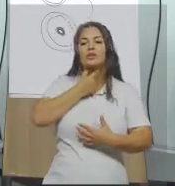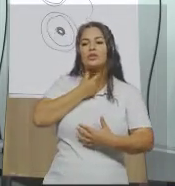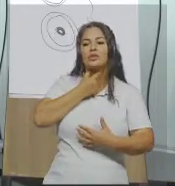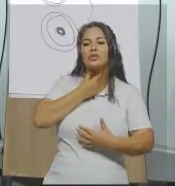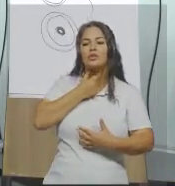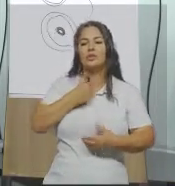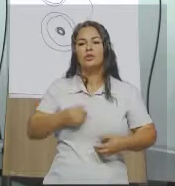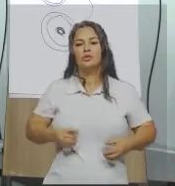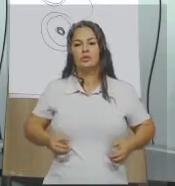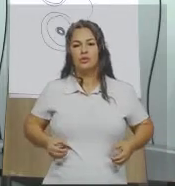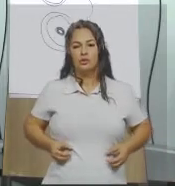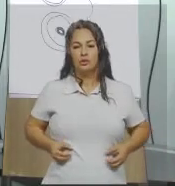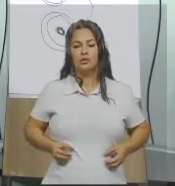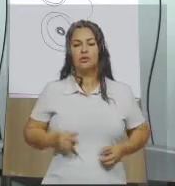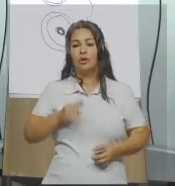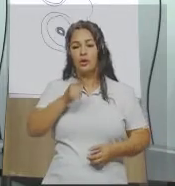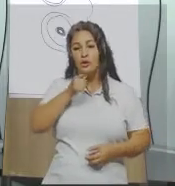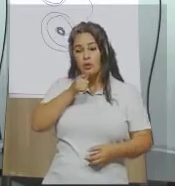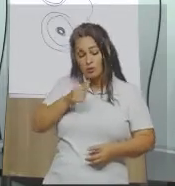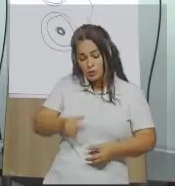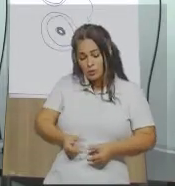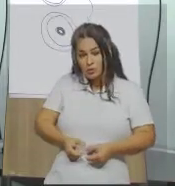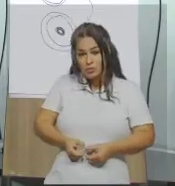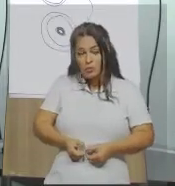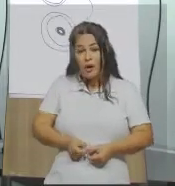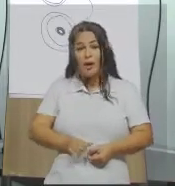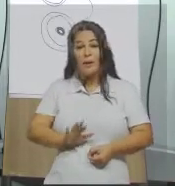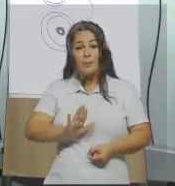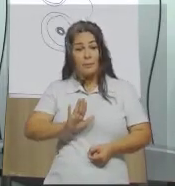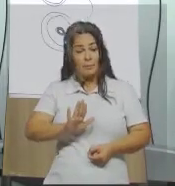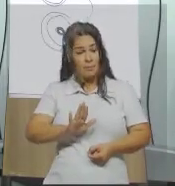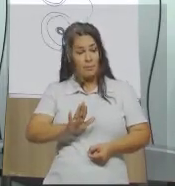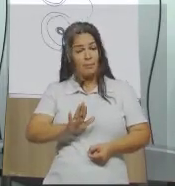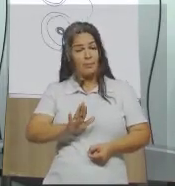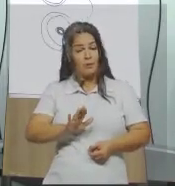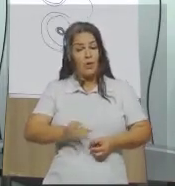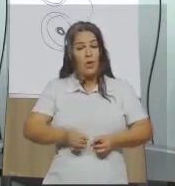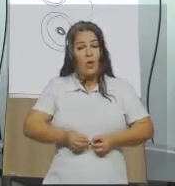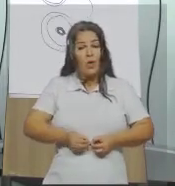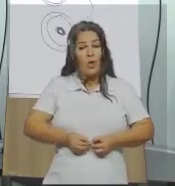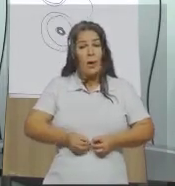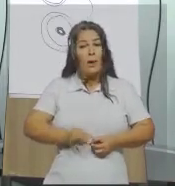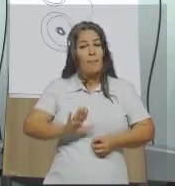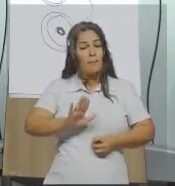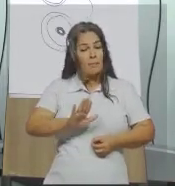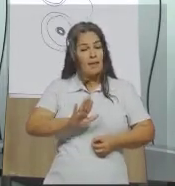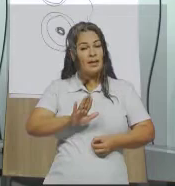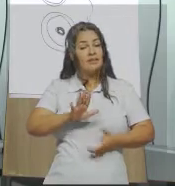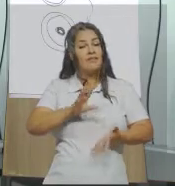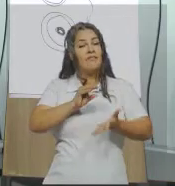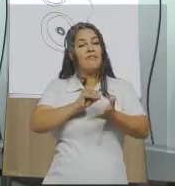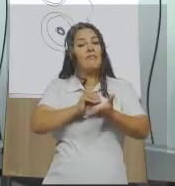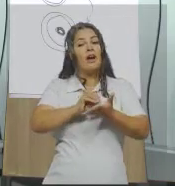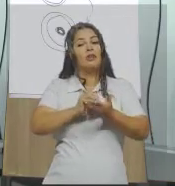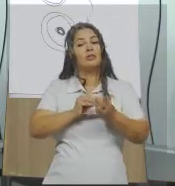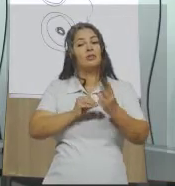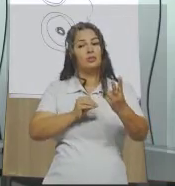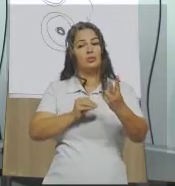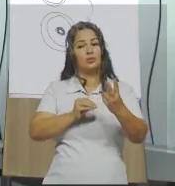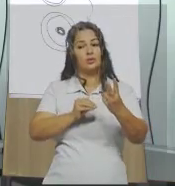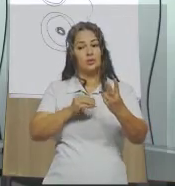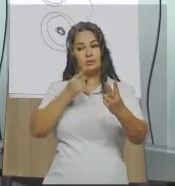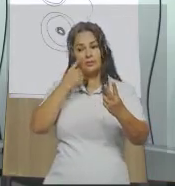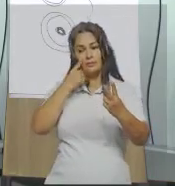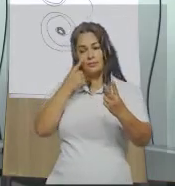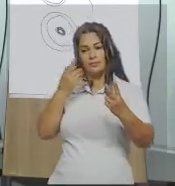mais citadas nos livros. Mas eu preciso de citar aqui mais duas glândulas importantes que eu chamei aqui de outros